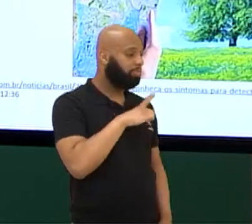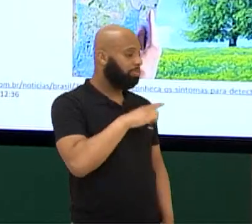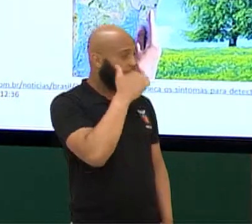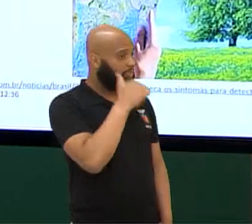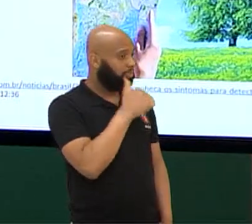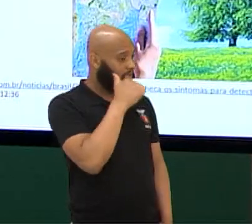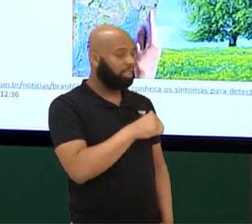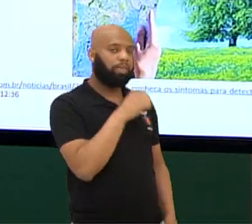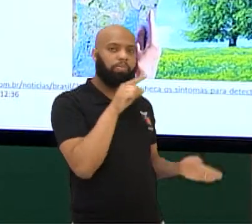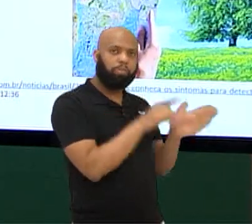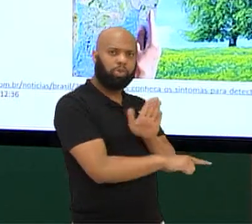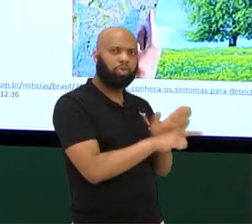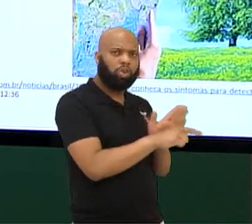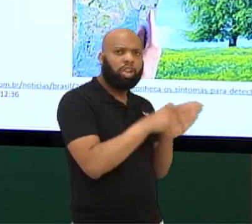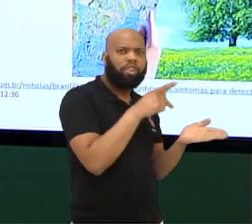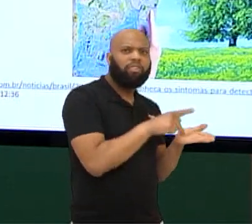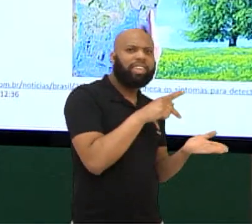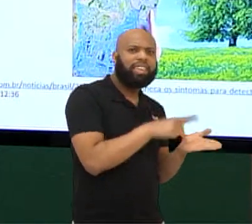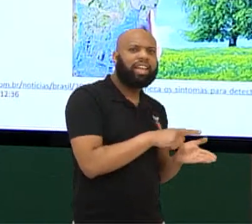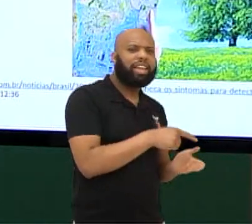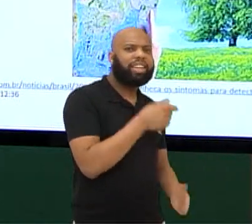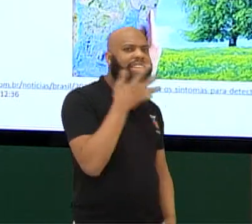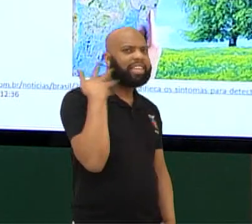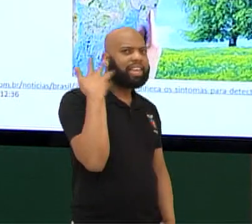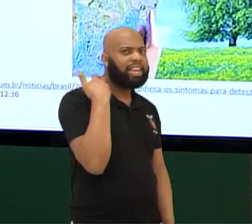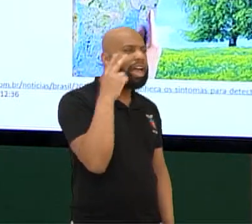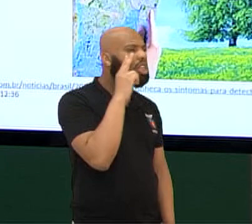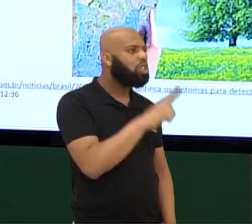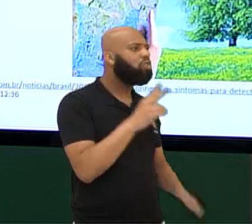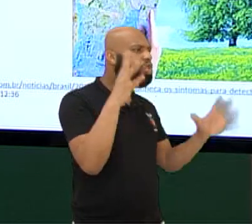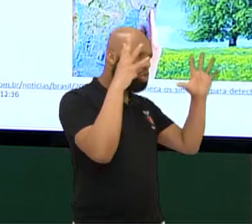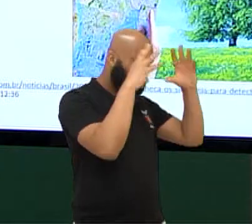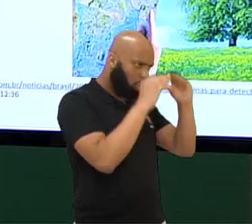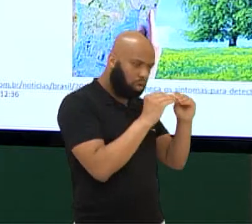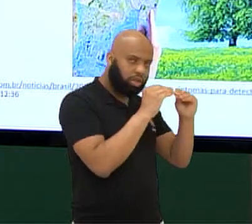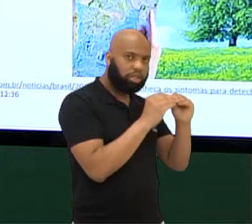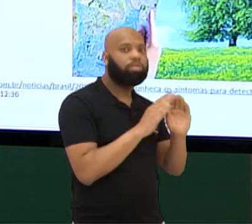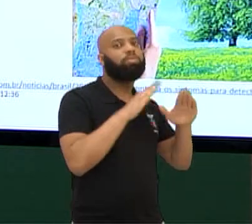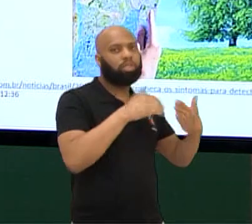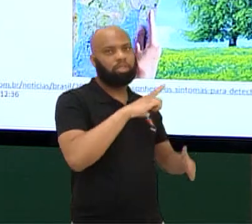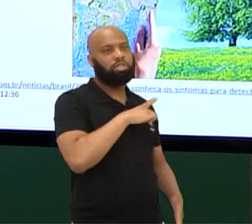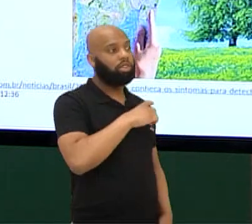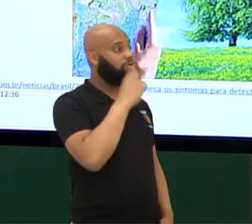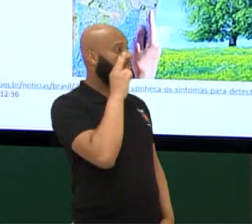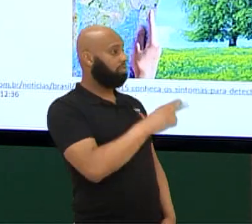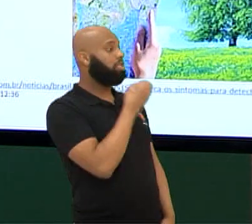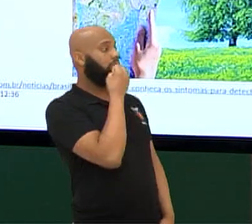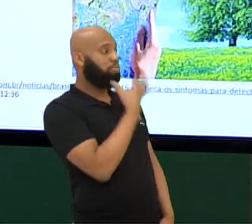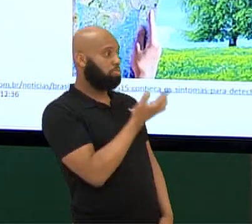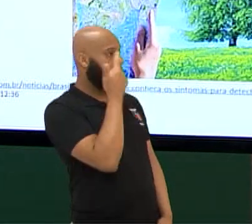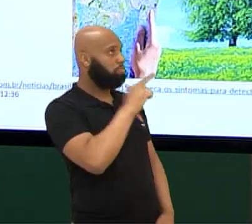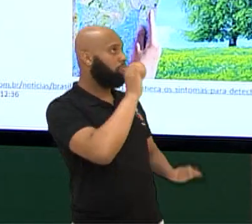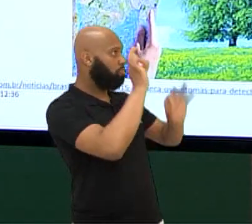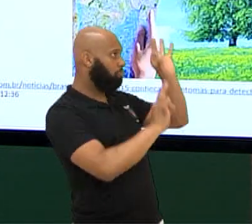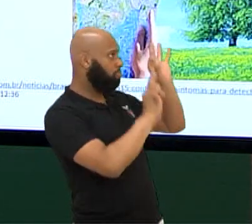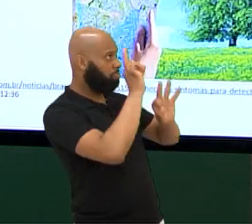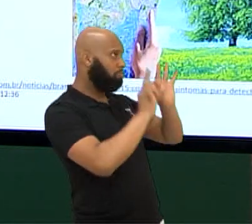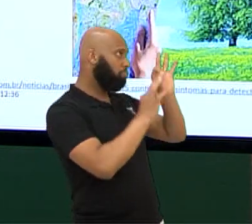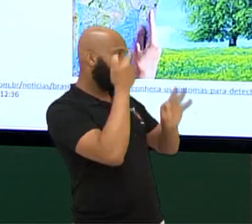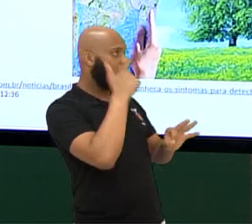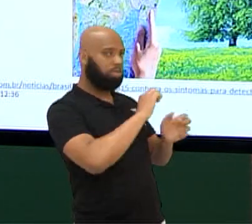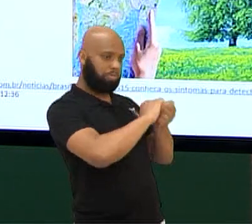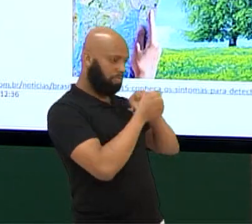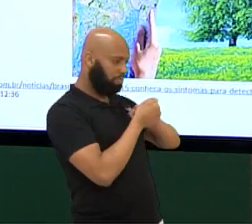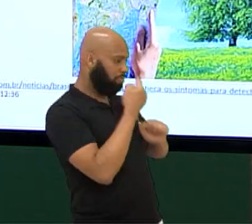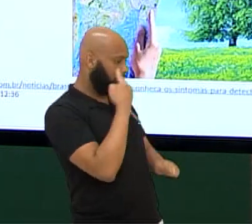de Ávila, é verdade que os gatos enxergam à noite? O professor Jorge já acabou relatando isso, né? Então tem uma visão noturna bem avançada ali.